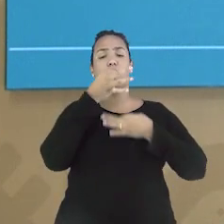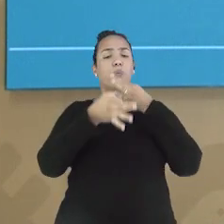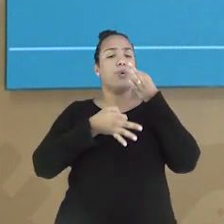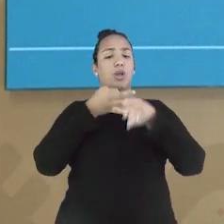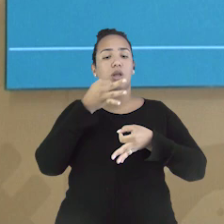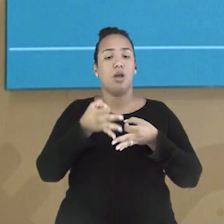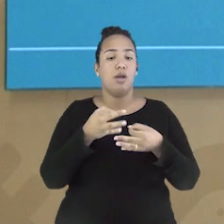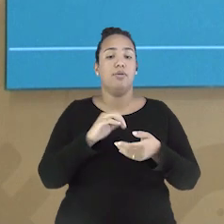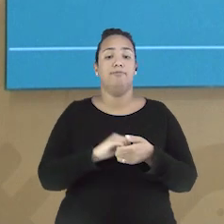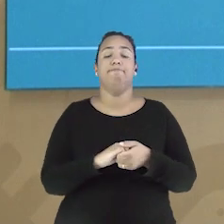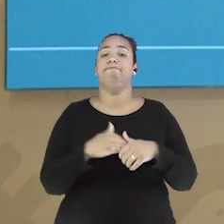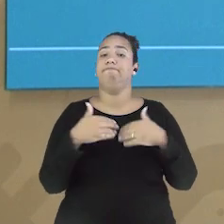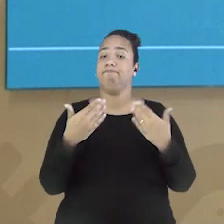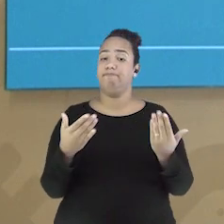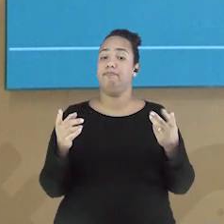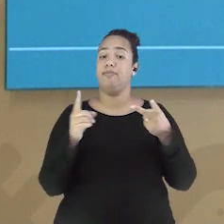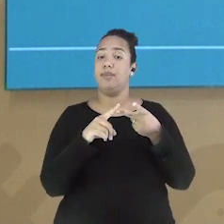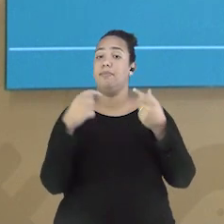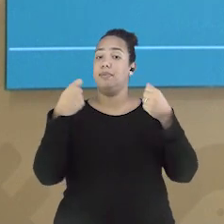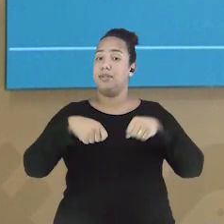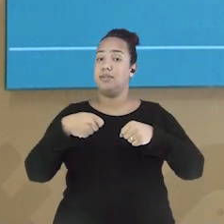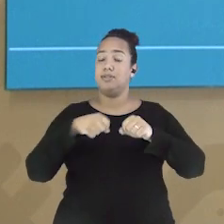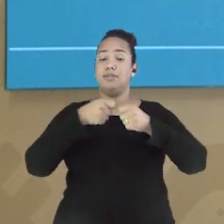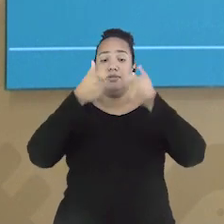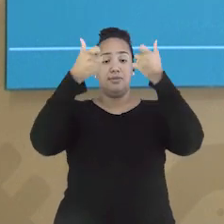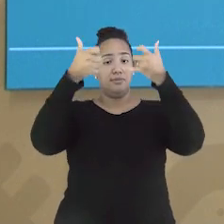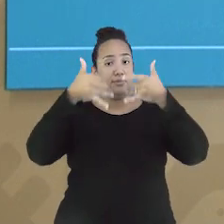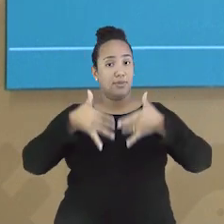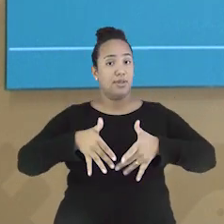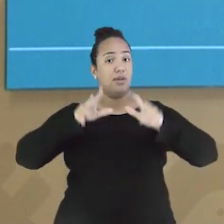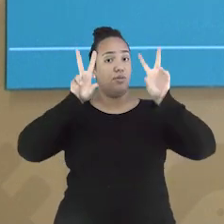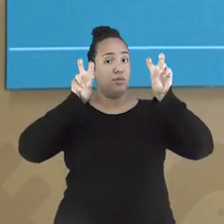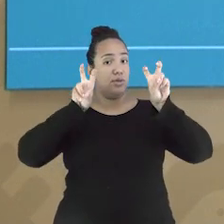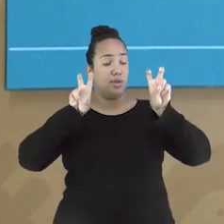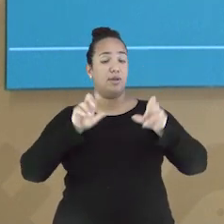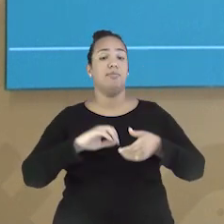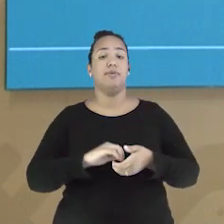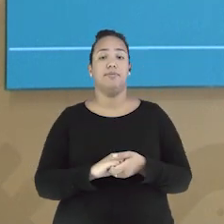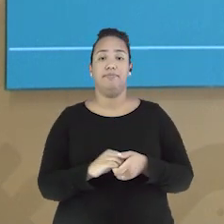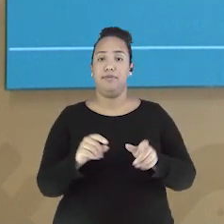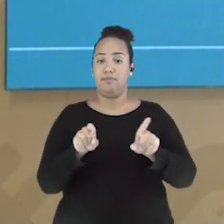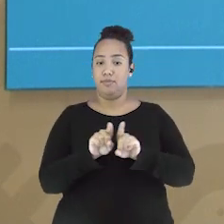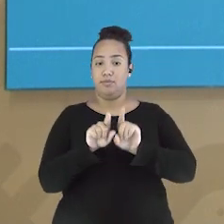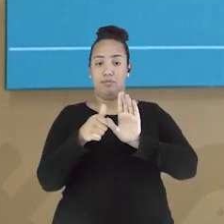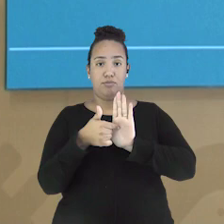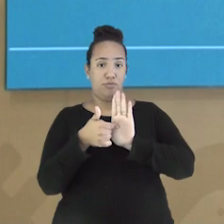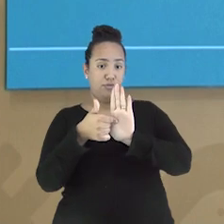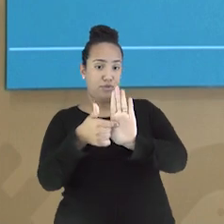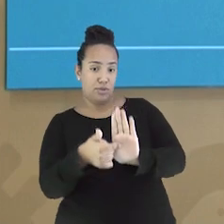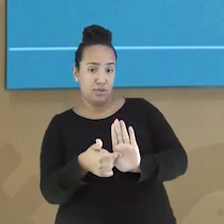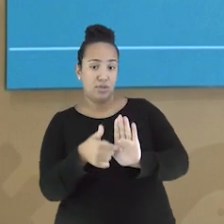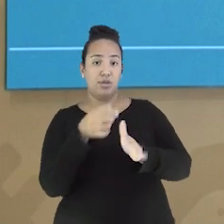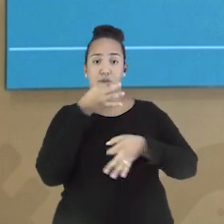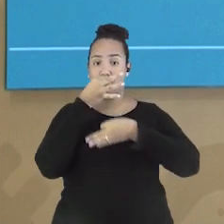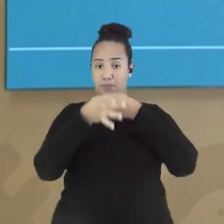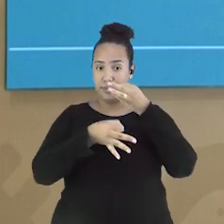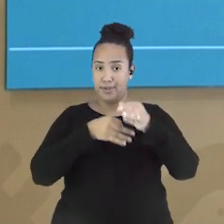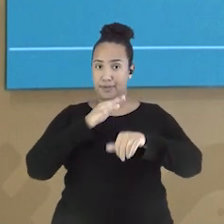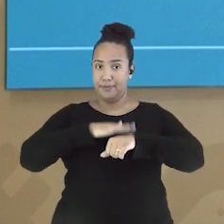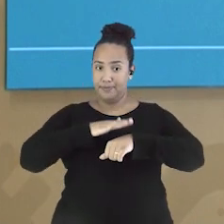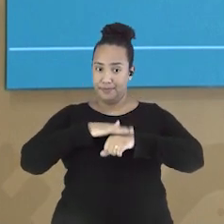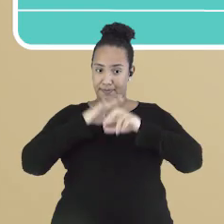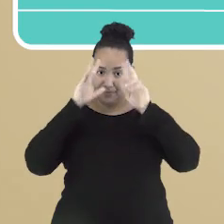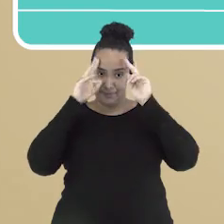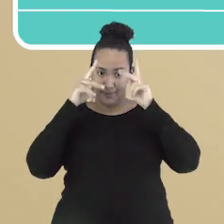vista. É nessa parte que se deve esclarecer bem o tema e argumentar sobre ele, apresentando o ponto de vista e também a